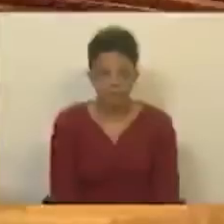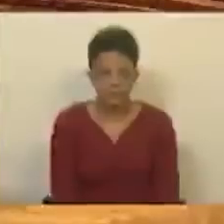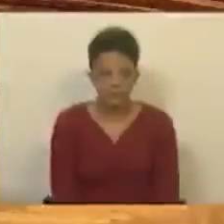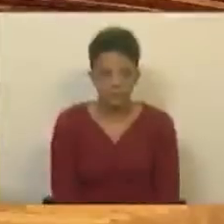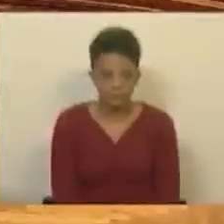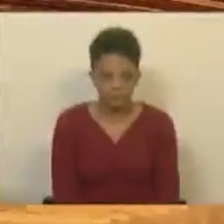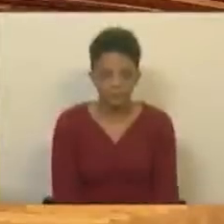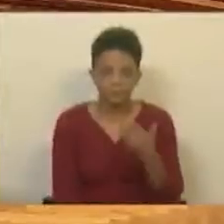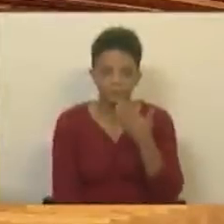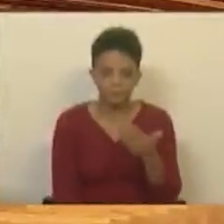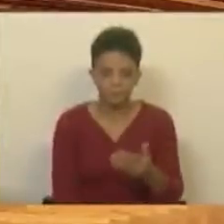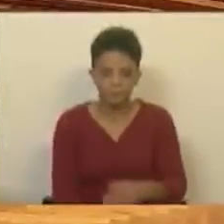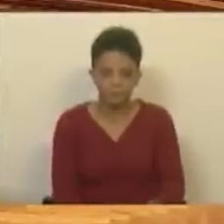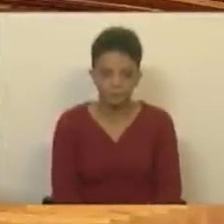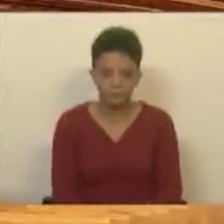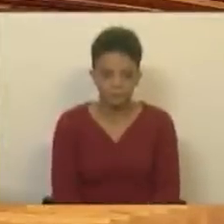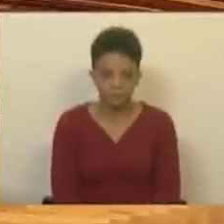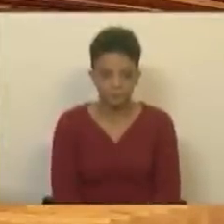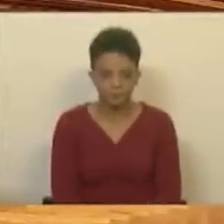obrigado